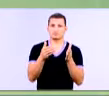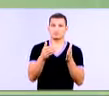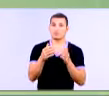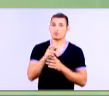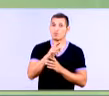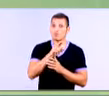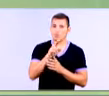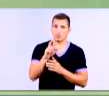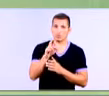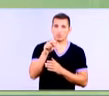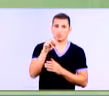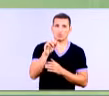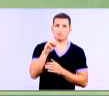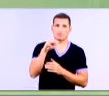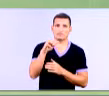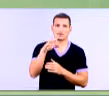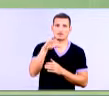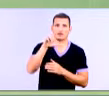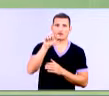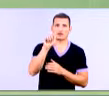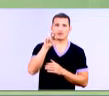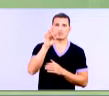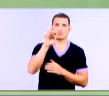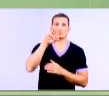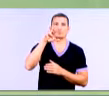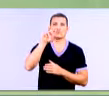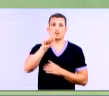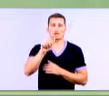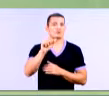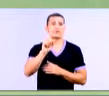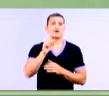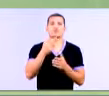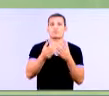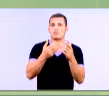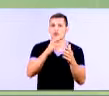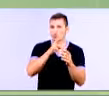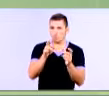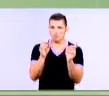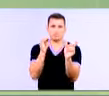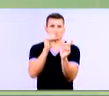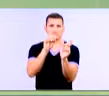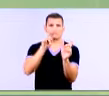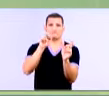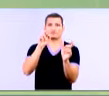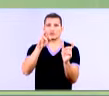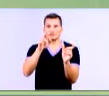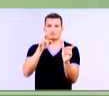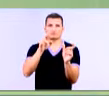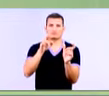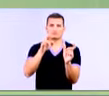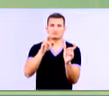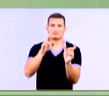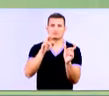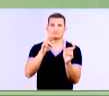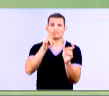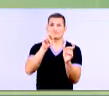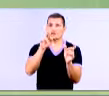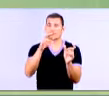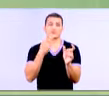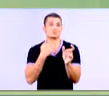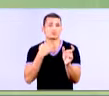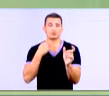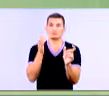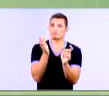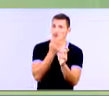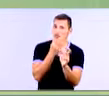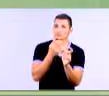Né? Não é qualquer nome que eu vou dar para as variáveis, vocês já viram isso em lógica. Variáveis não podem ter espaço, não podem ter